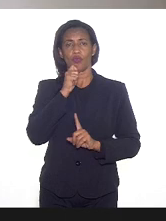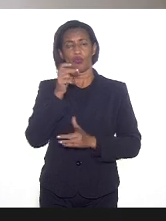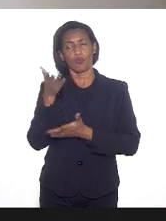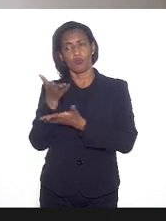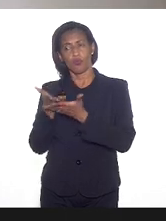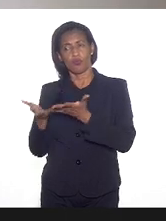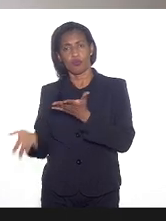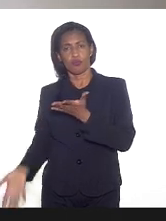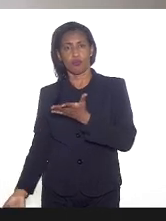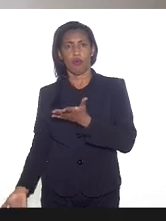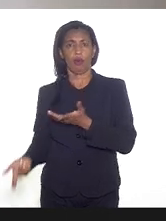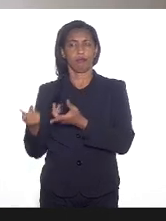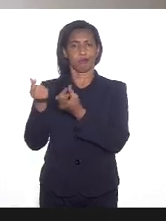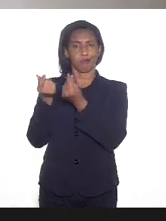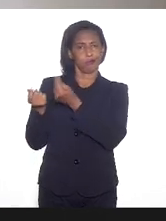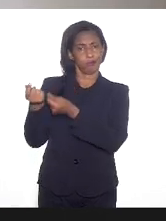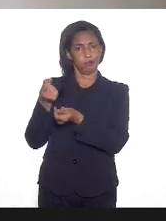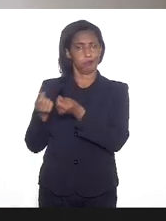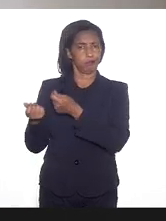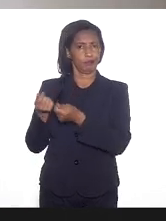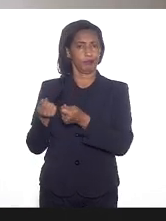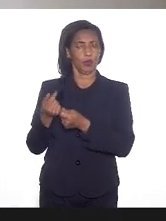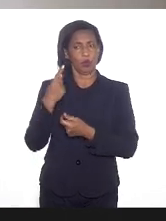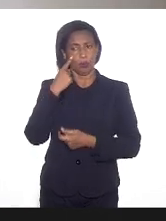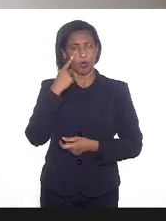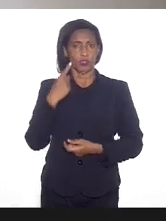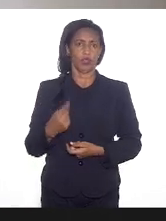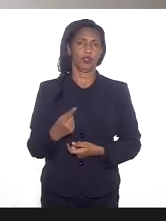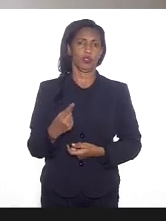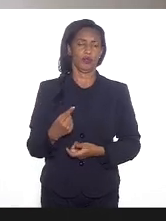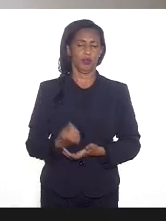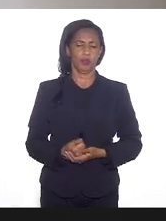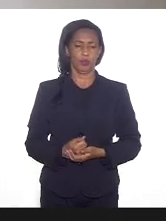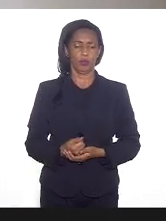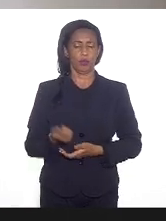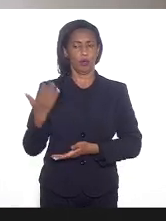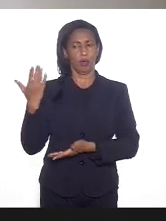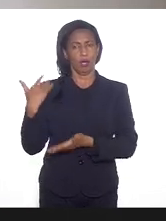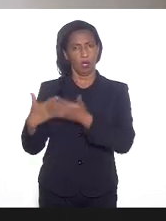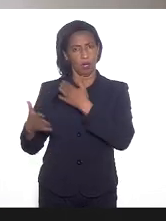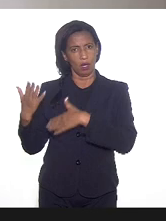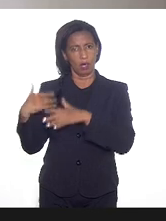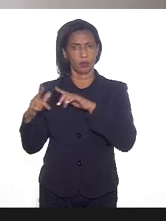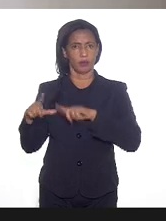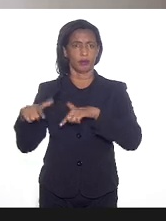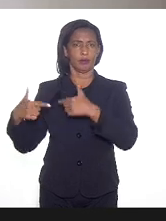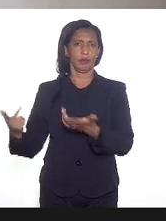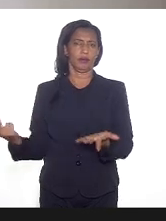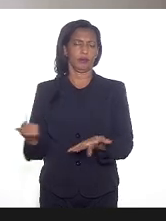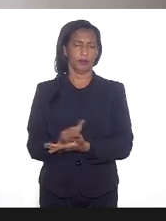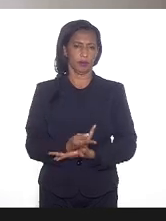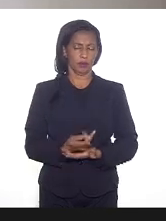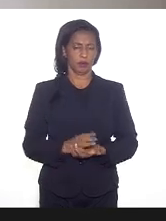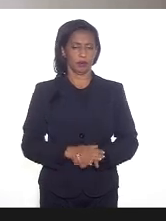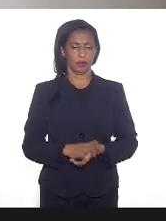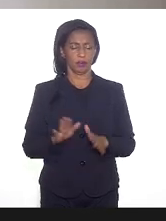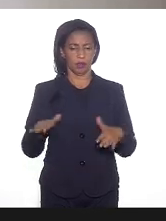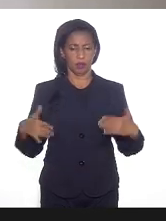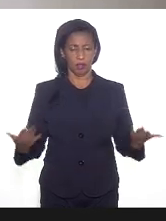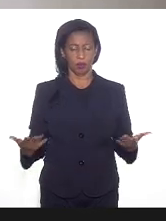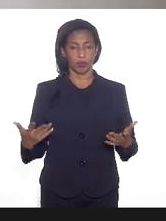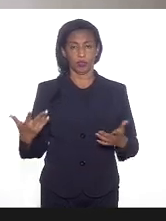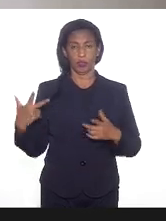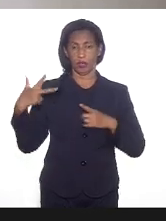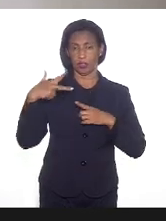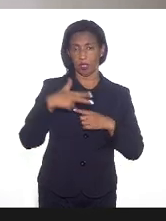ou de descapitalização, como a gente viu que ele vivenciou antes que essas operações acontecessem. Então, a gente tem que